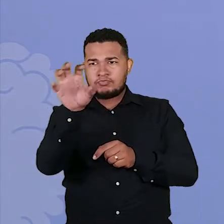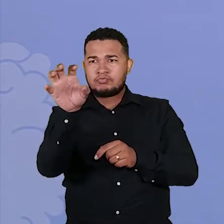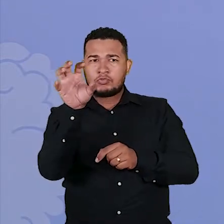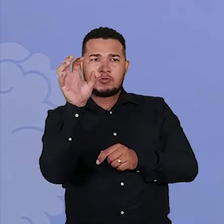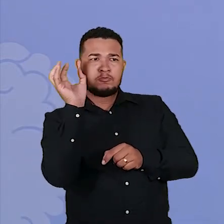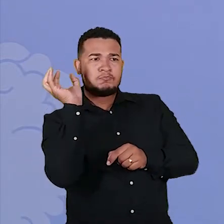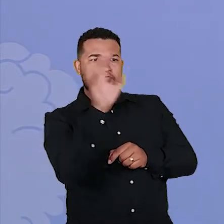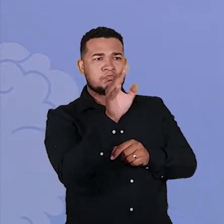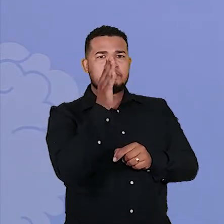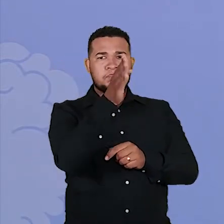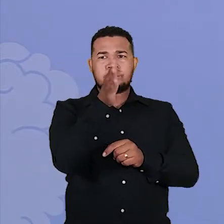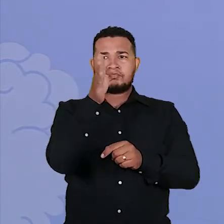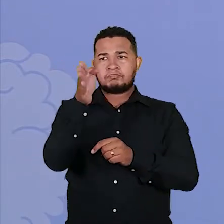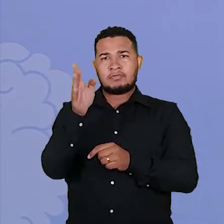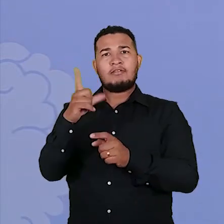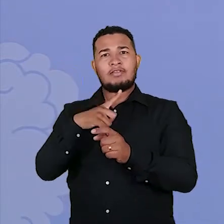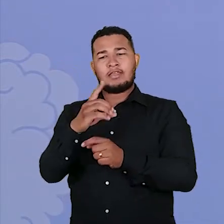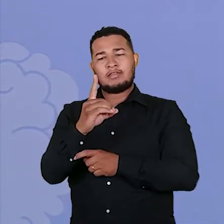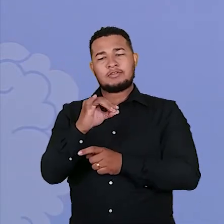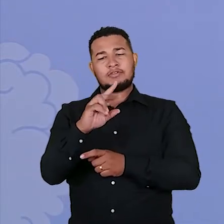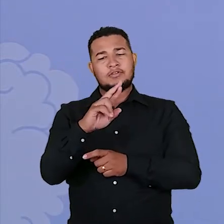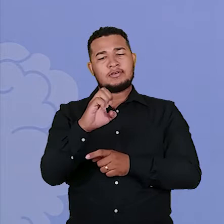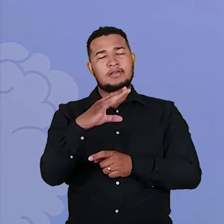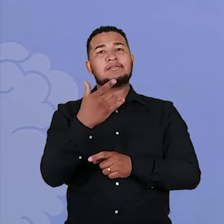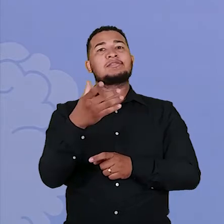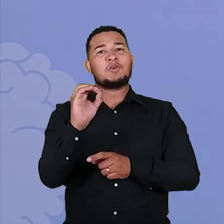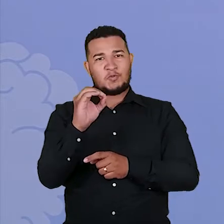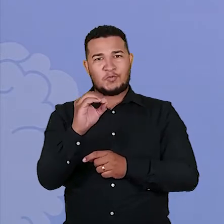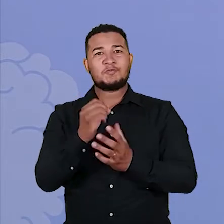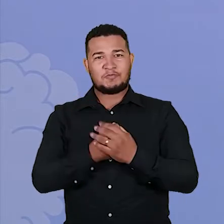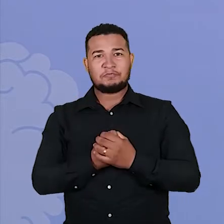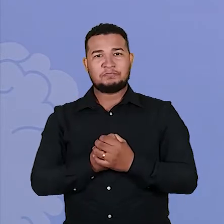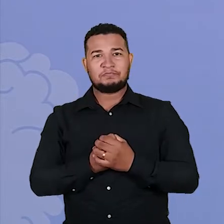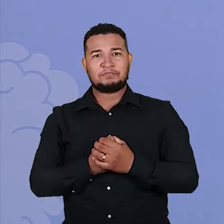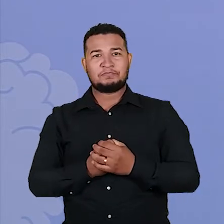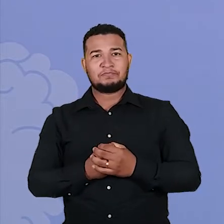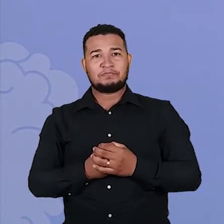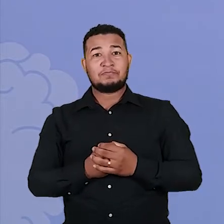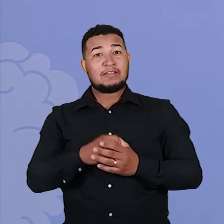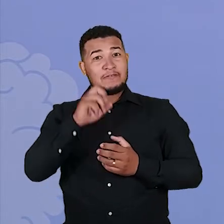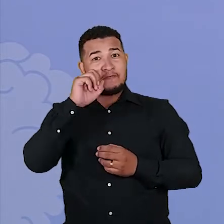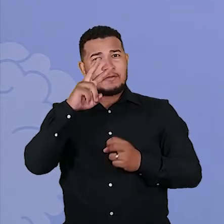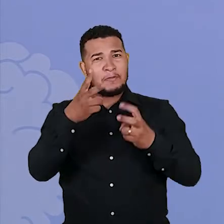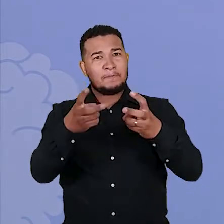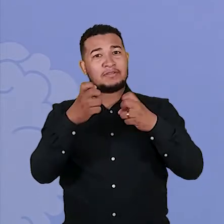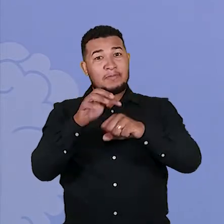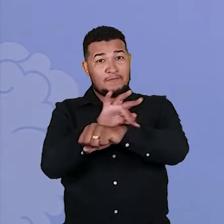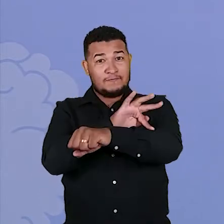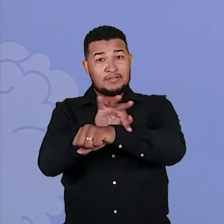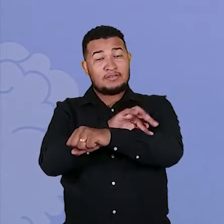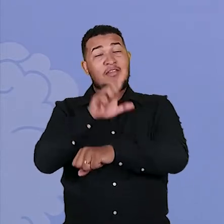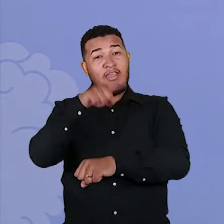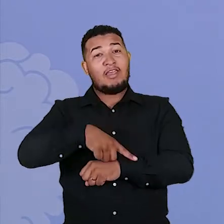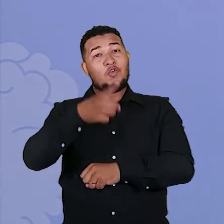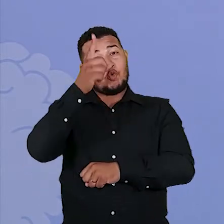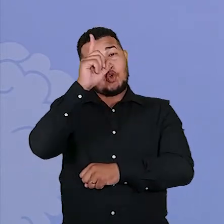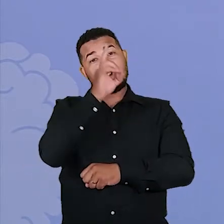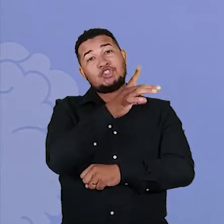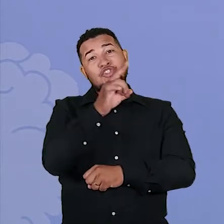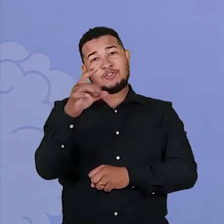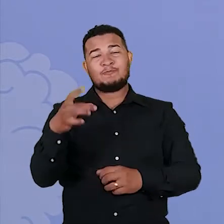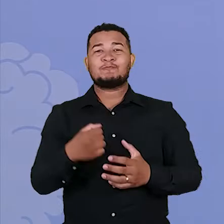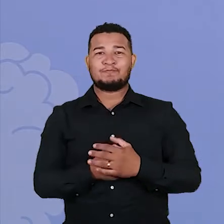né? Quando você joga, você vai jogar diretamente naquele coleguinha que você acha que não vai pegar a sua bola. Tá vendo como a física tá no nosso